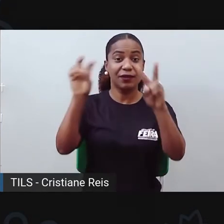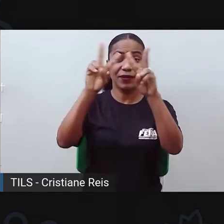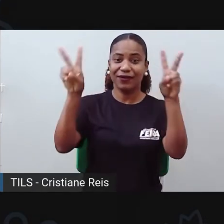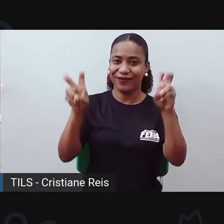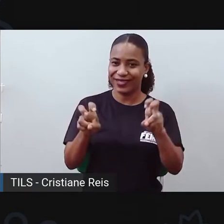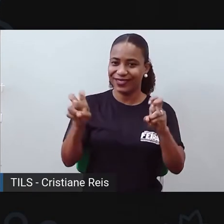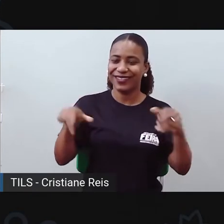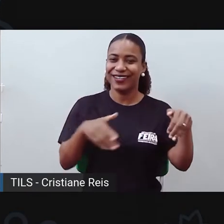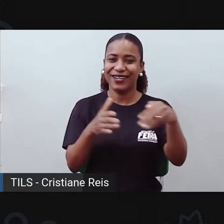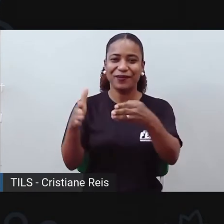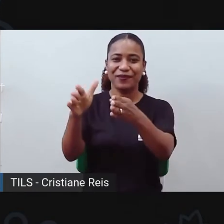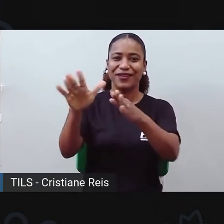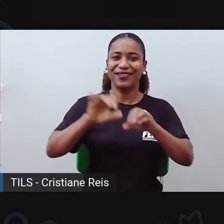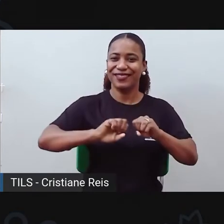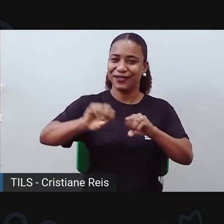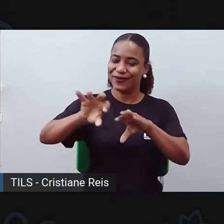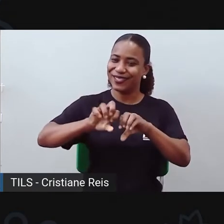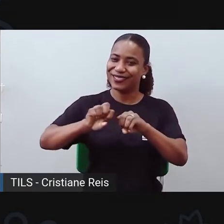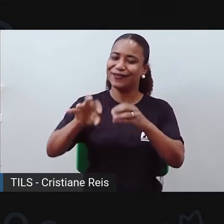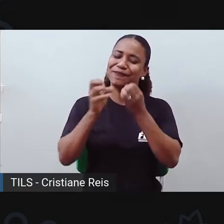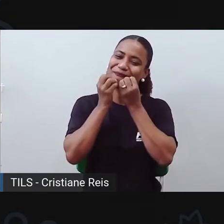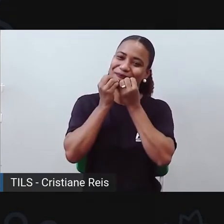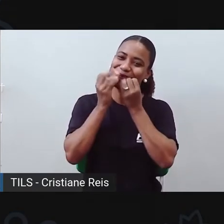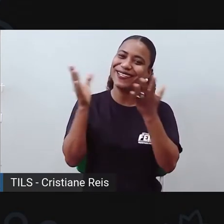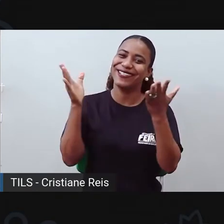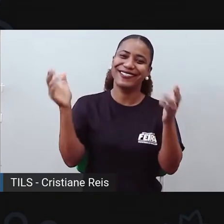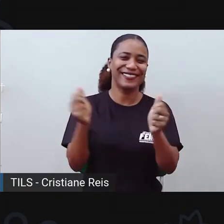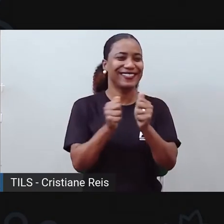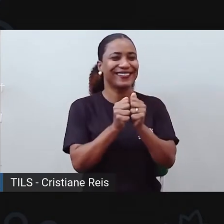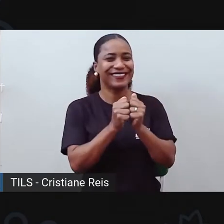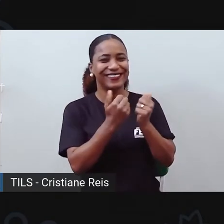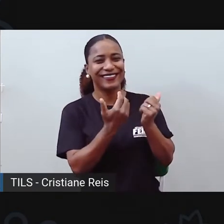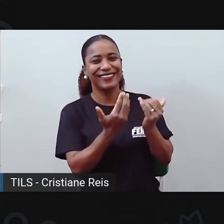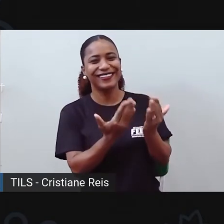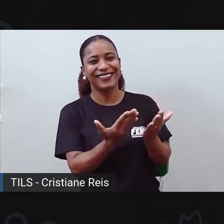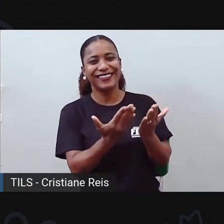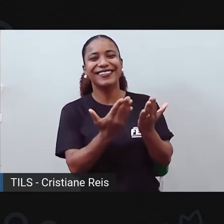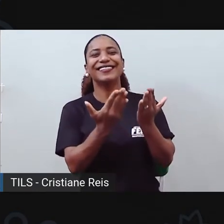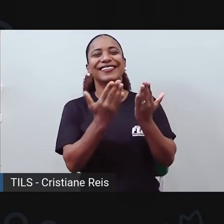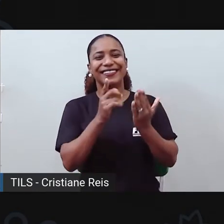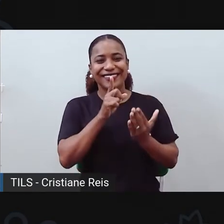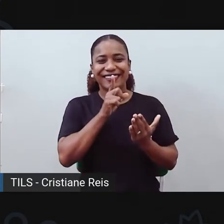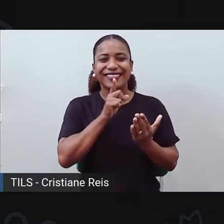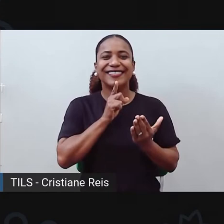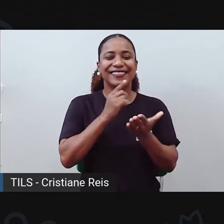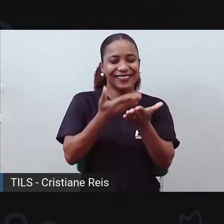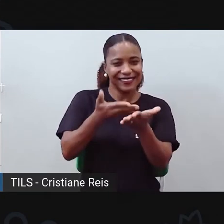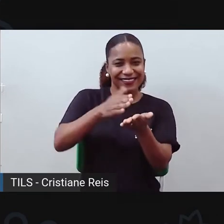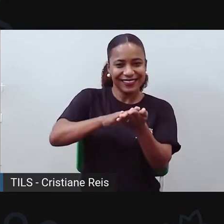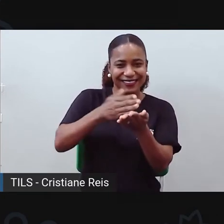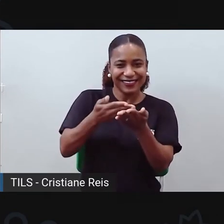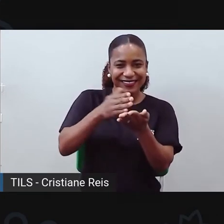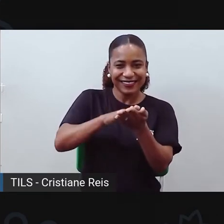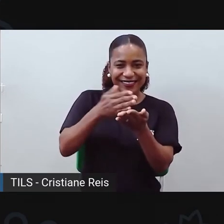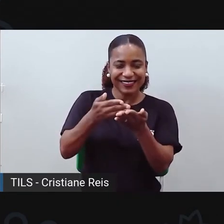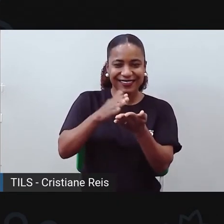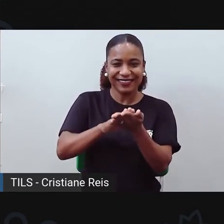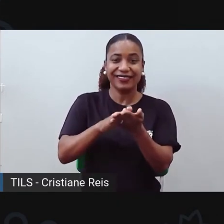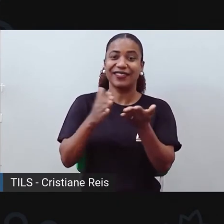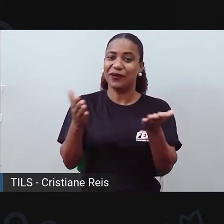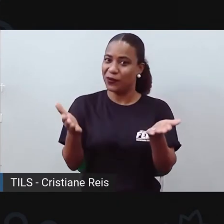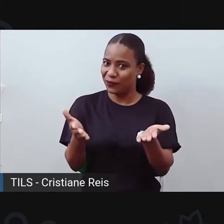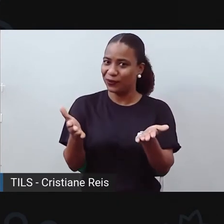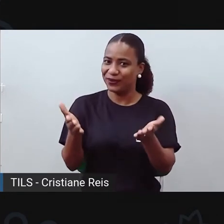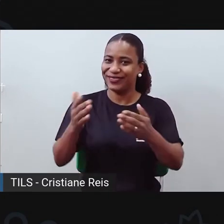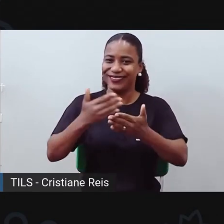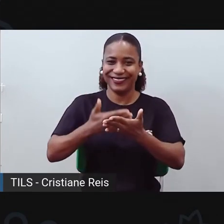Caminhos da Educação, e, como sempre, muito bem acompanhada da minha queridíssima Cristiane, que é intérprete, né, da aula de hoje, que